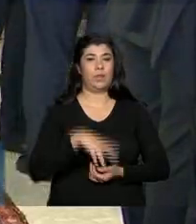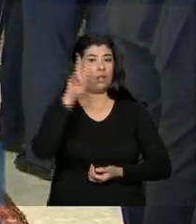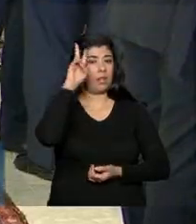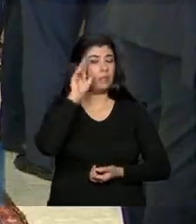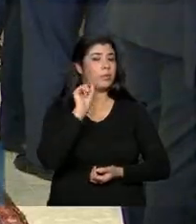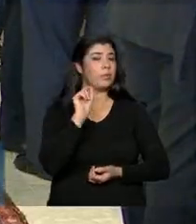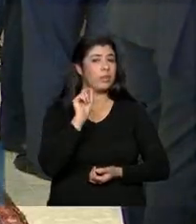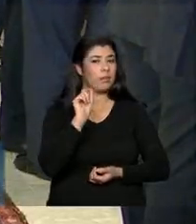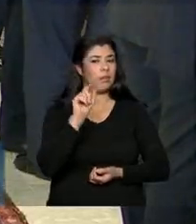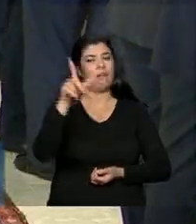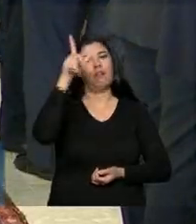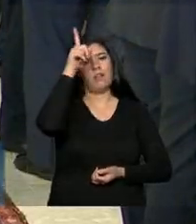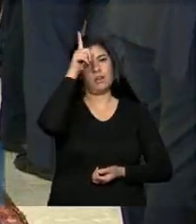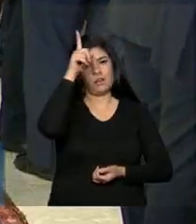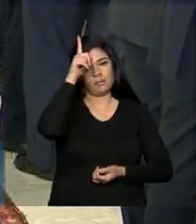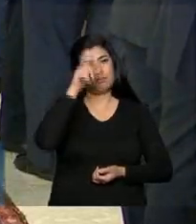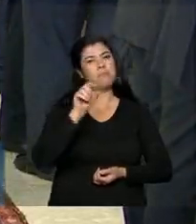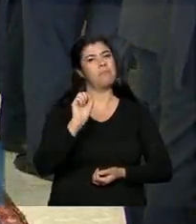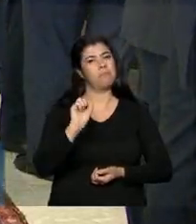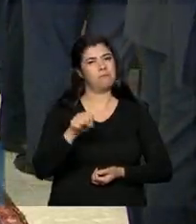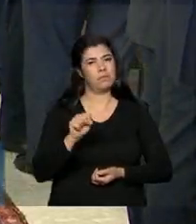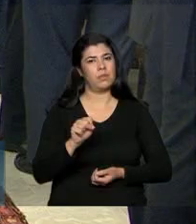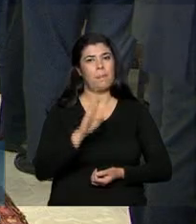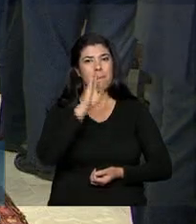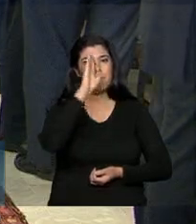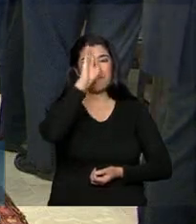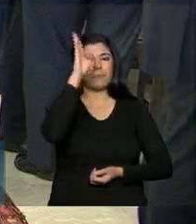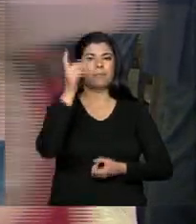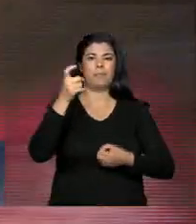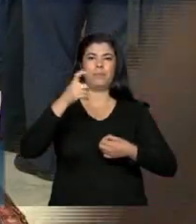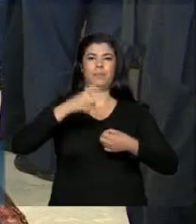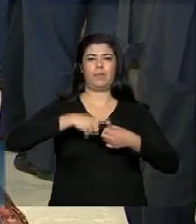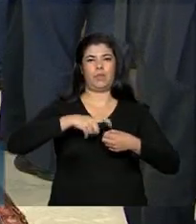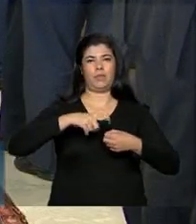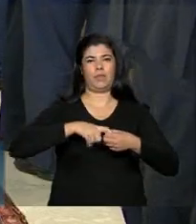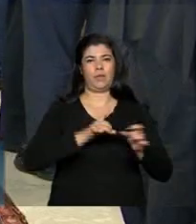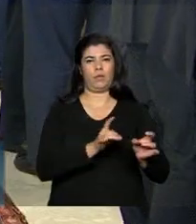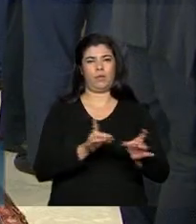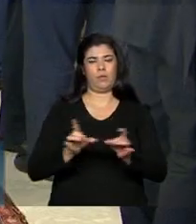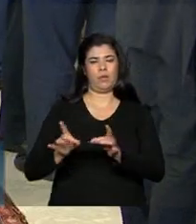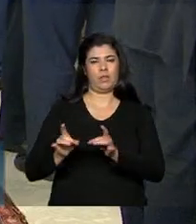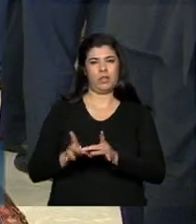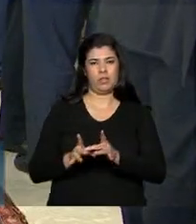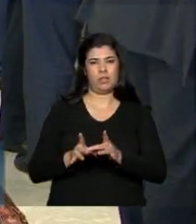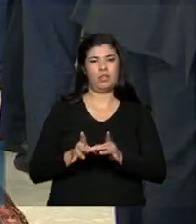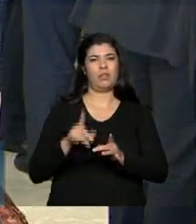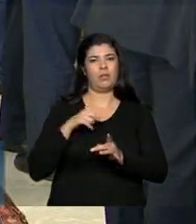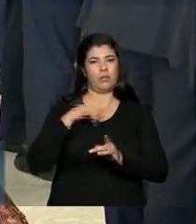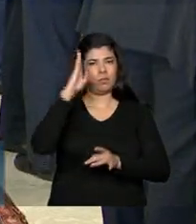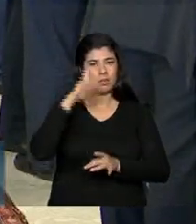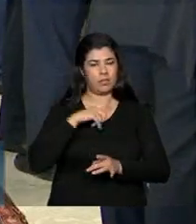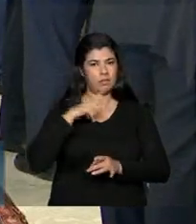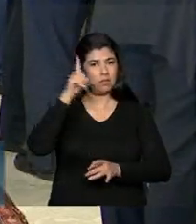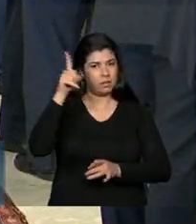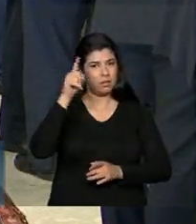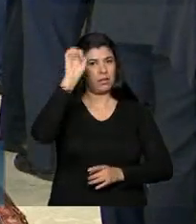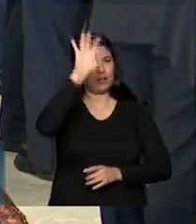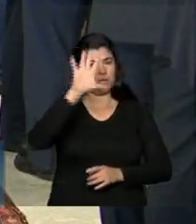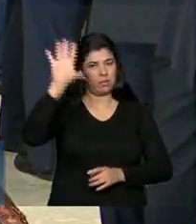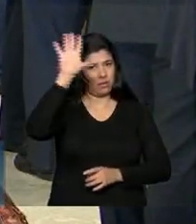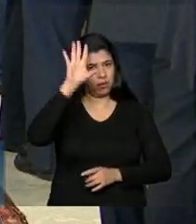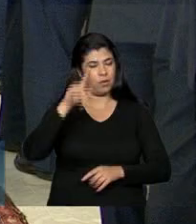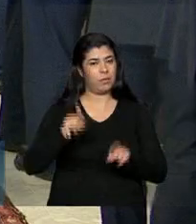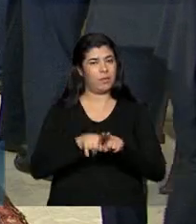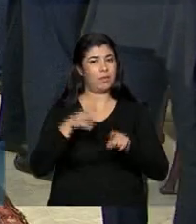Lembrando que a Alemanha é o principal parceiro comercial do Brasil na Europa e o quarto parceiro comercial brasileiro no mundo,